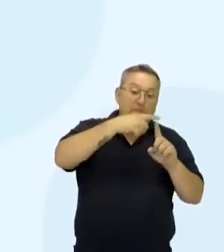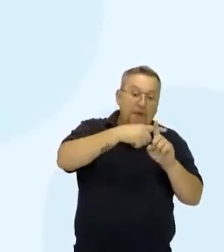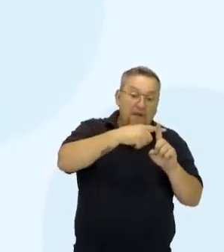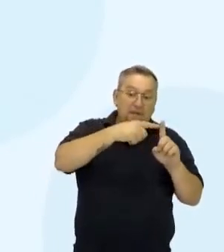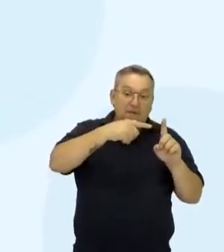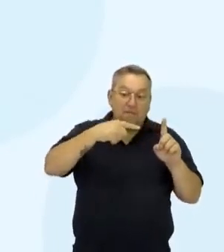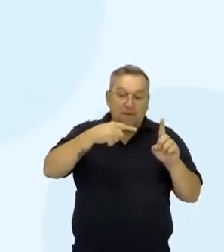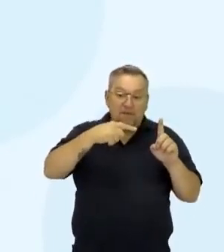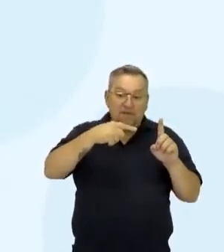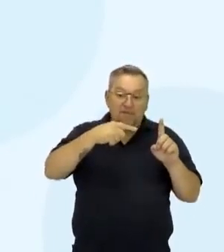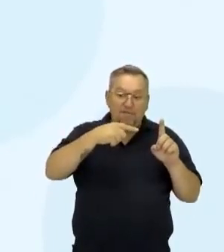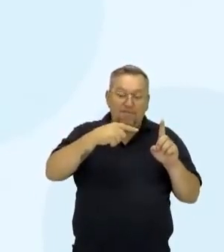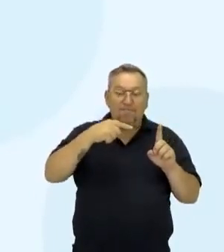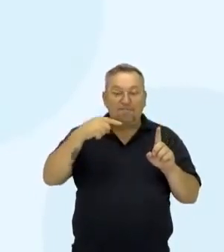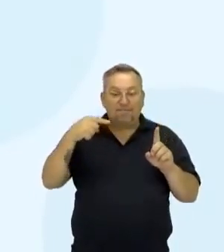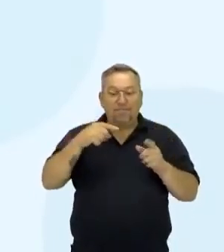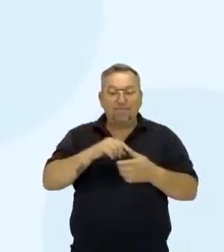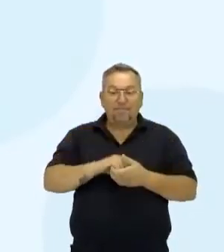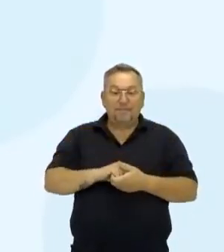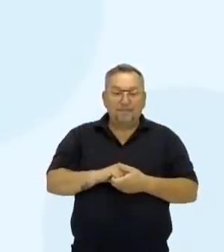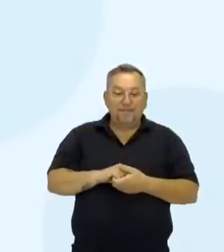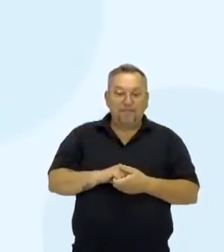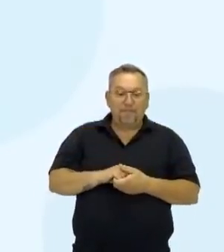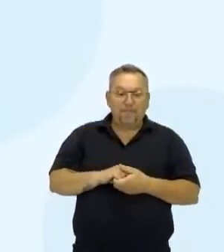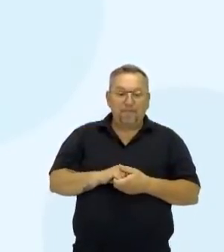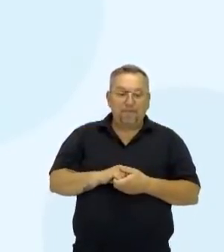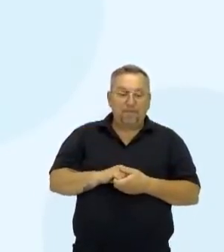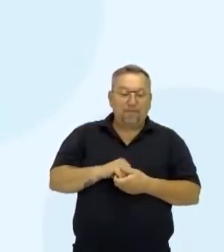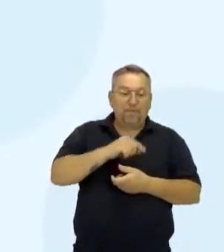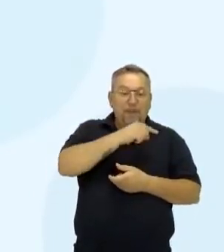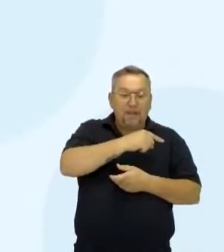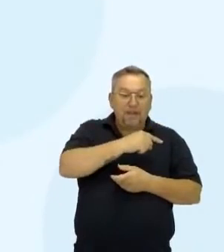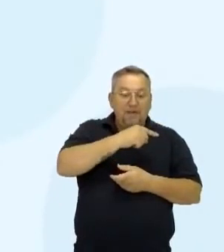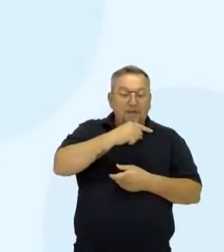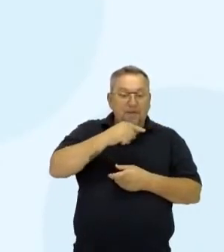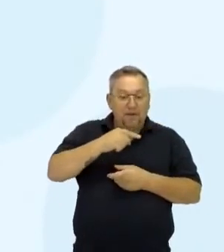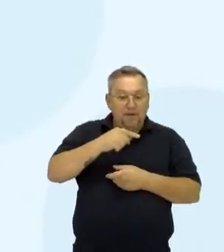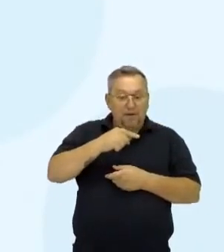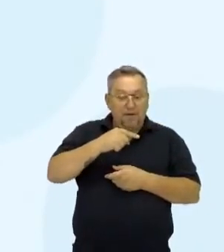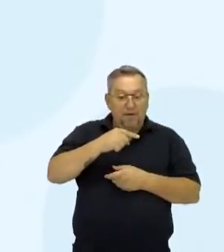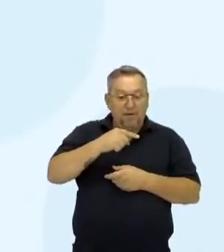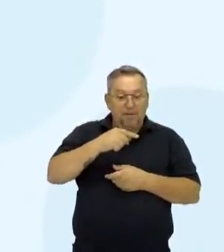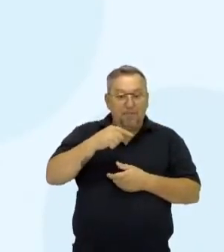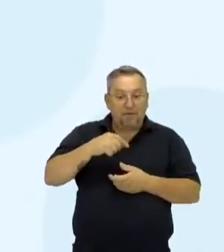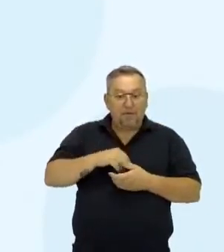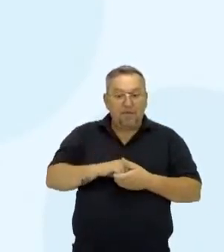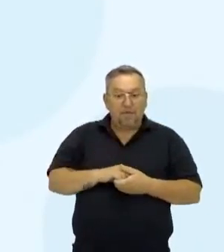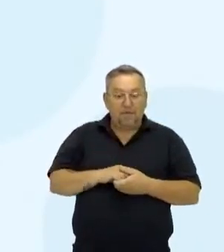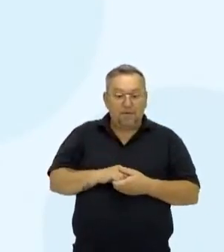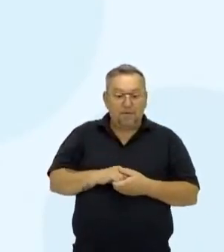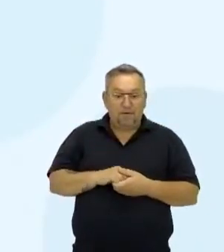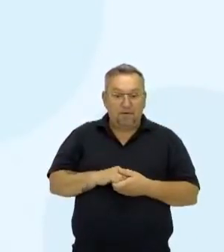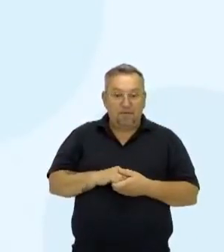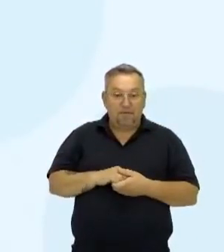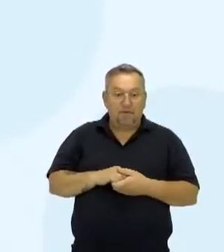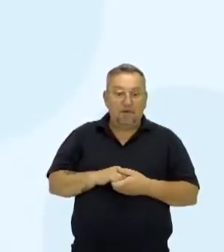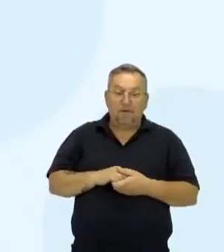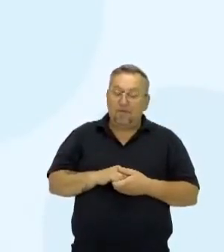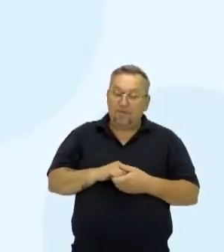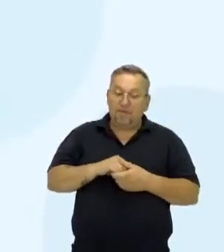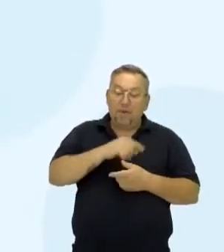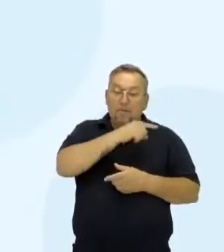negativos. E esses dois aqui, ó, os dois são negativos. O que eu vou fazer? Sinais iguais, eu